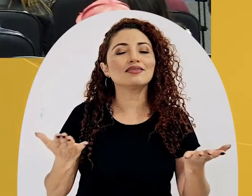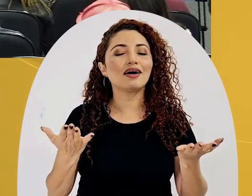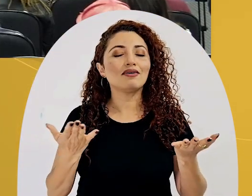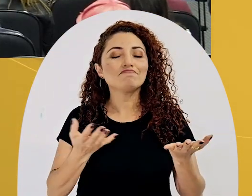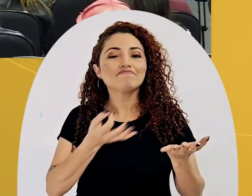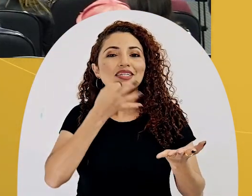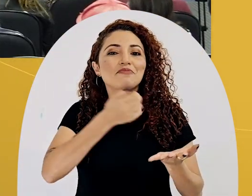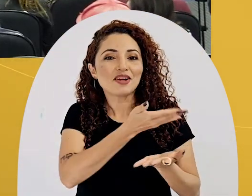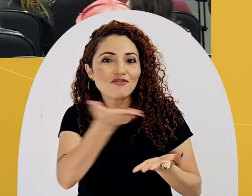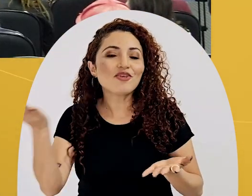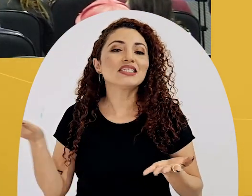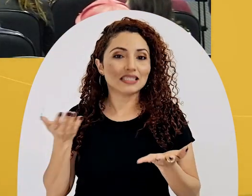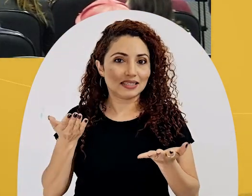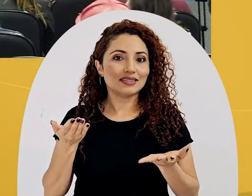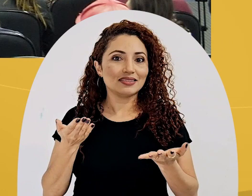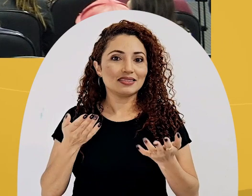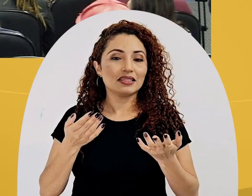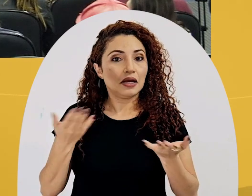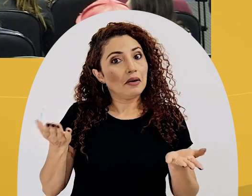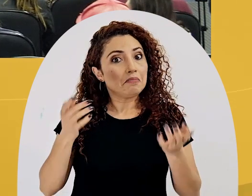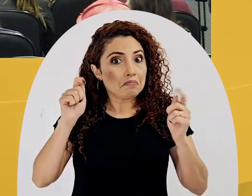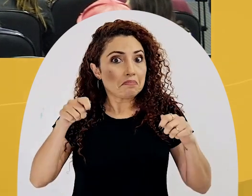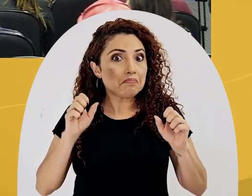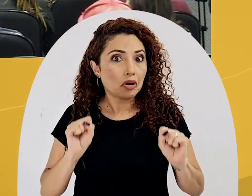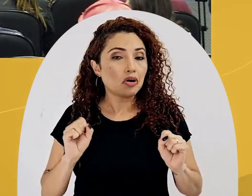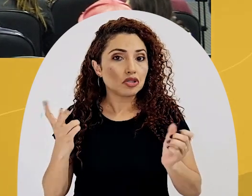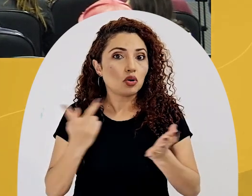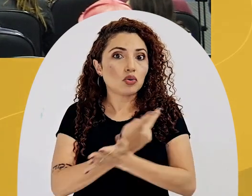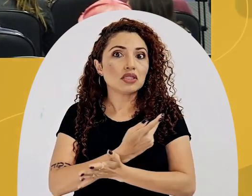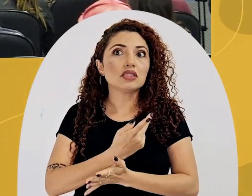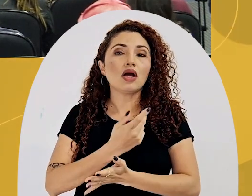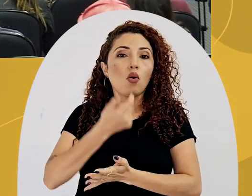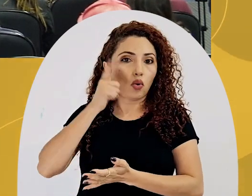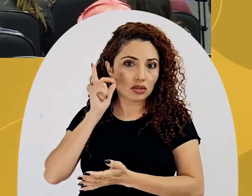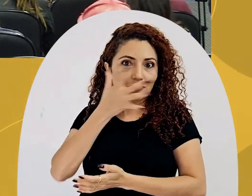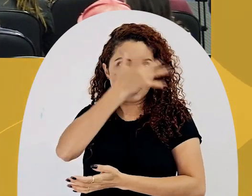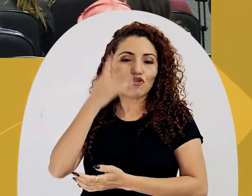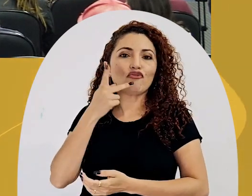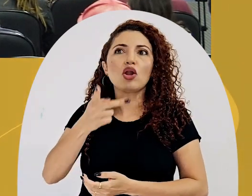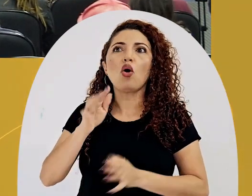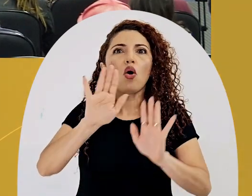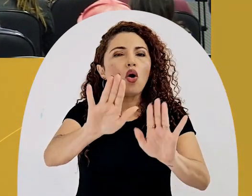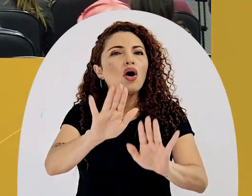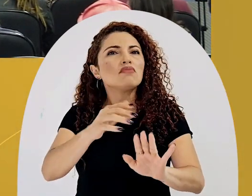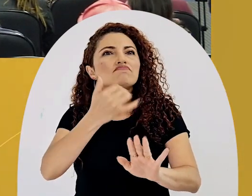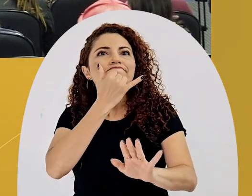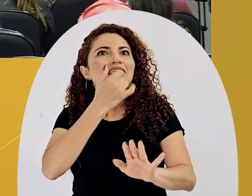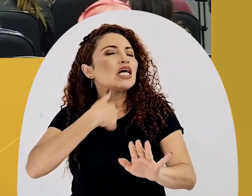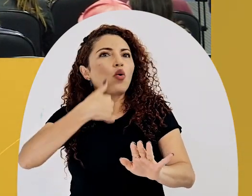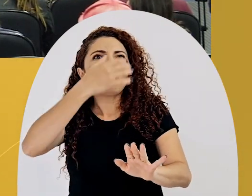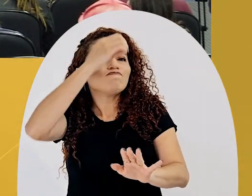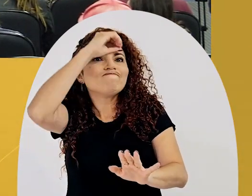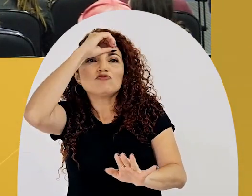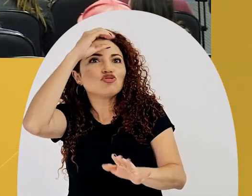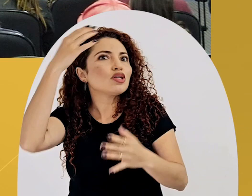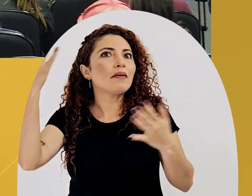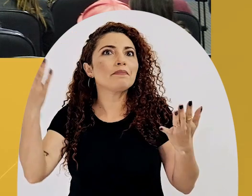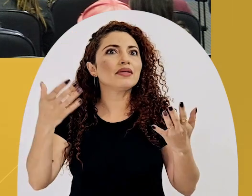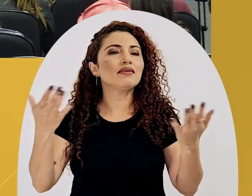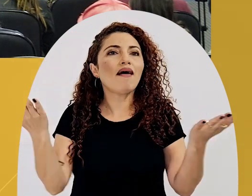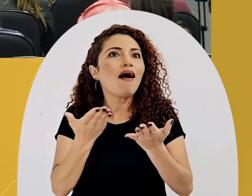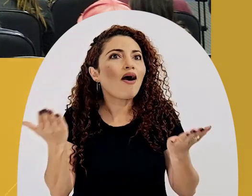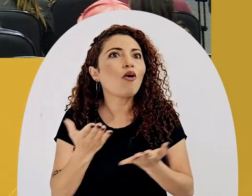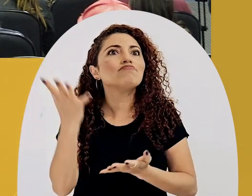né, Gibran, como aconteceu ontem. Poxa, eu não sabia dessa informação. Eu pensava de uma forma, agora estou refletindo